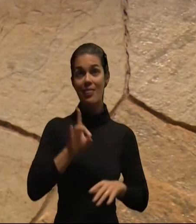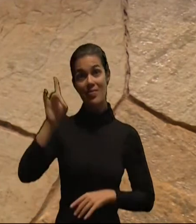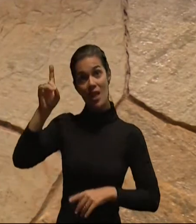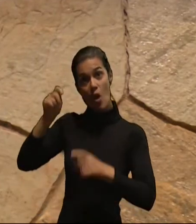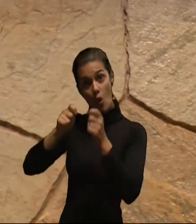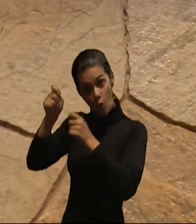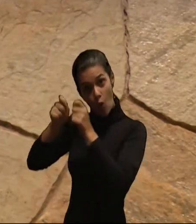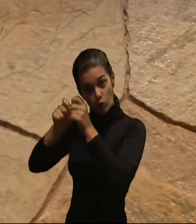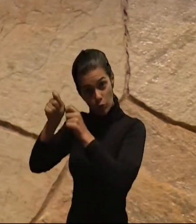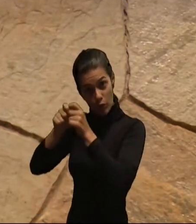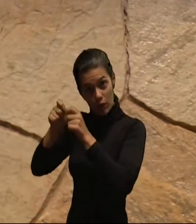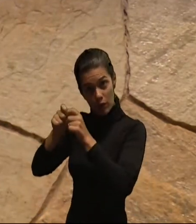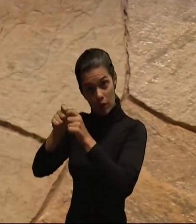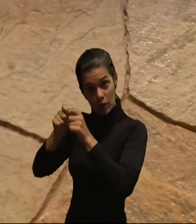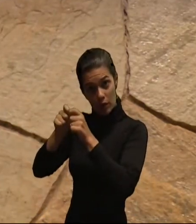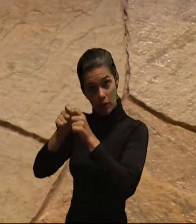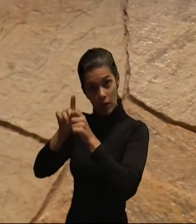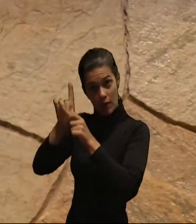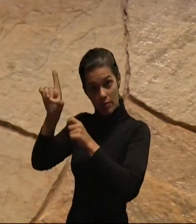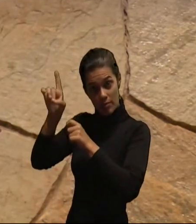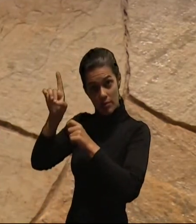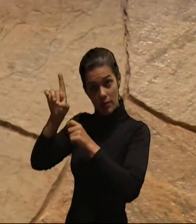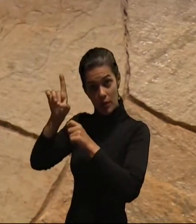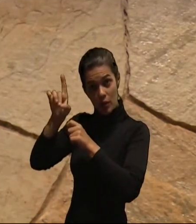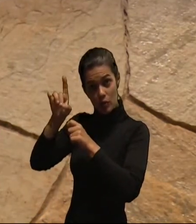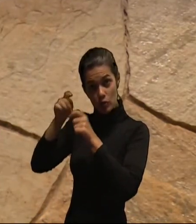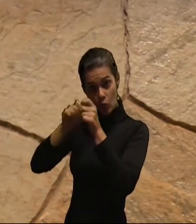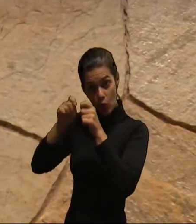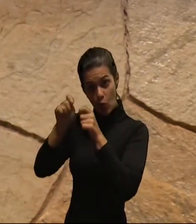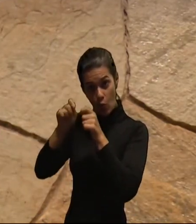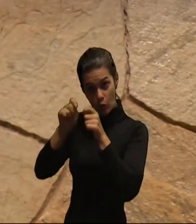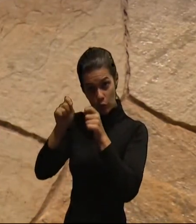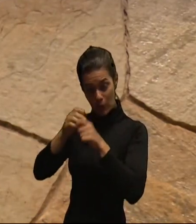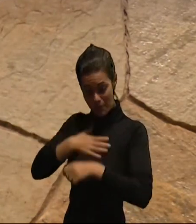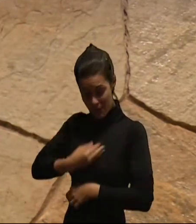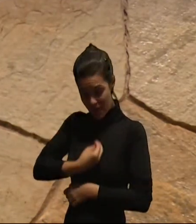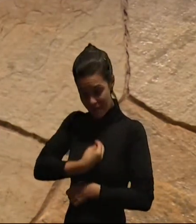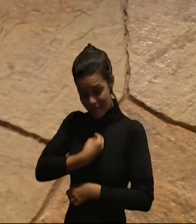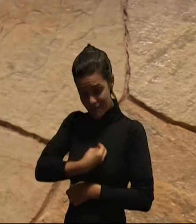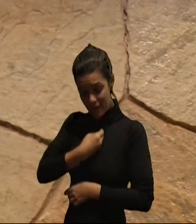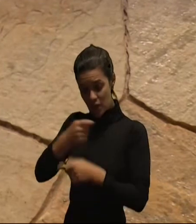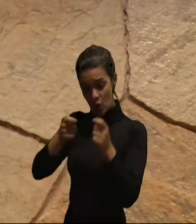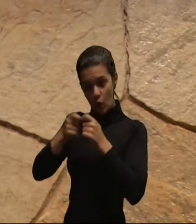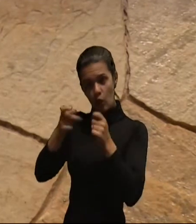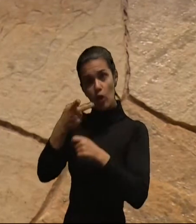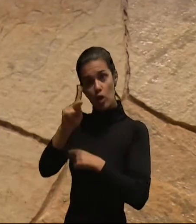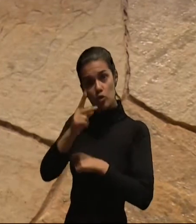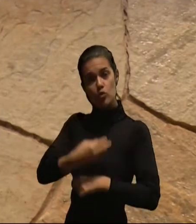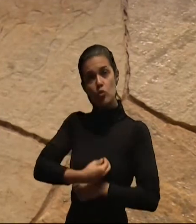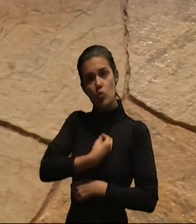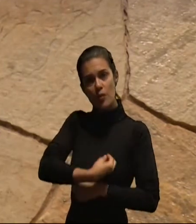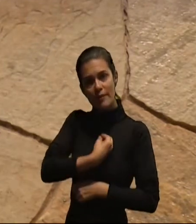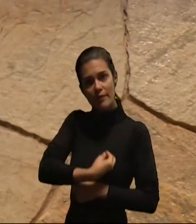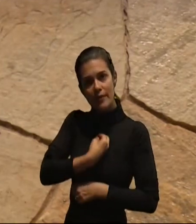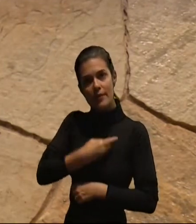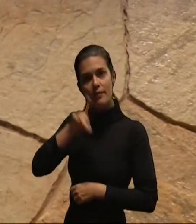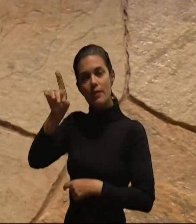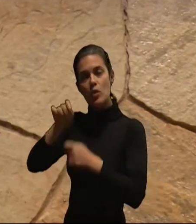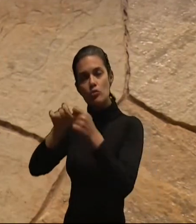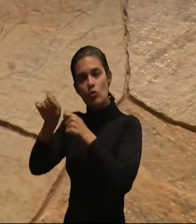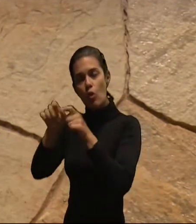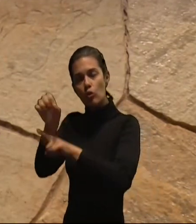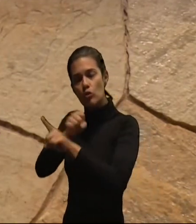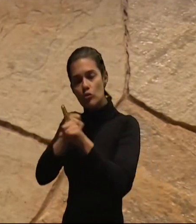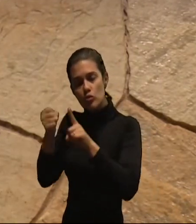controle de nossa vida, na vida da igreja, na vida da nação e na vida de todos aqueles que